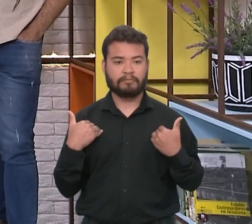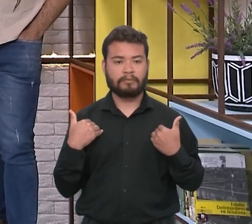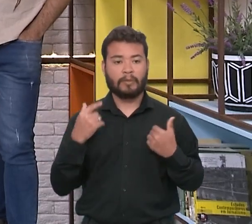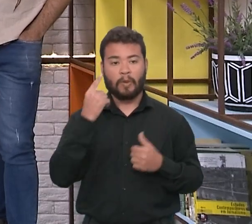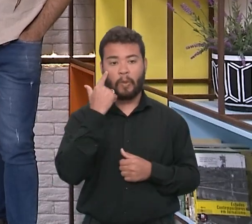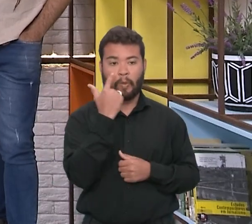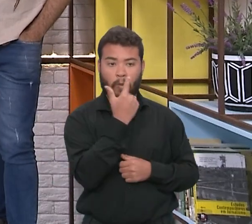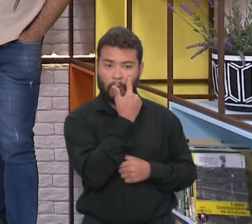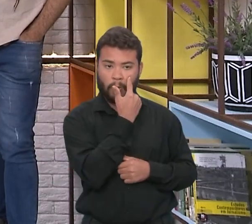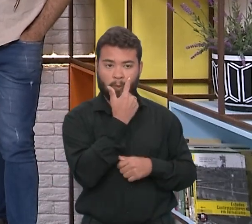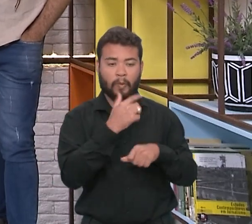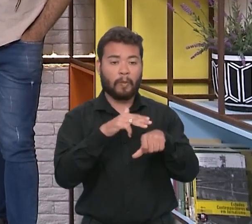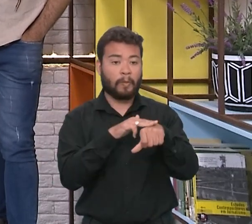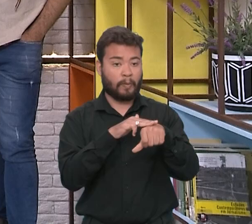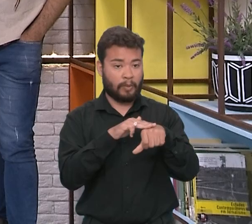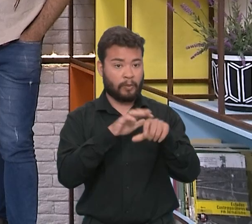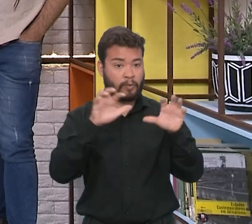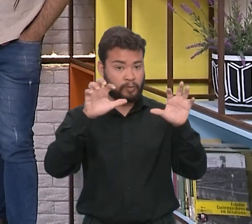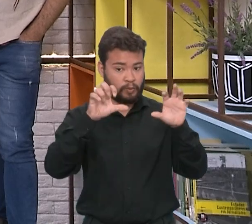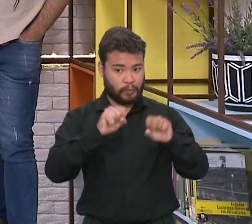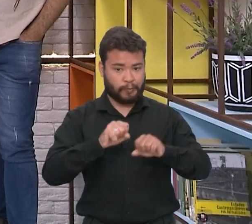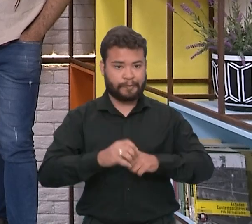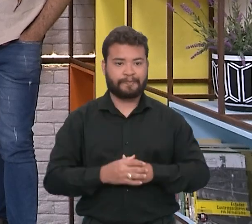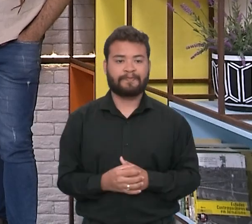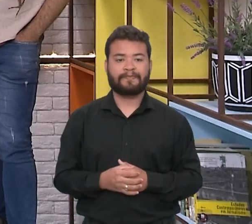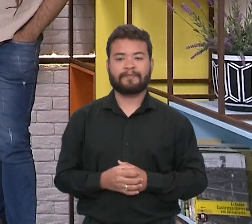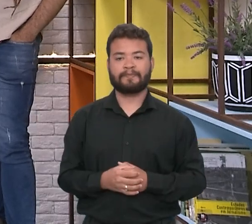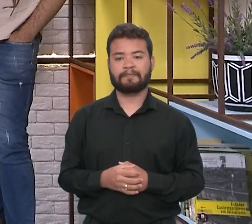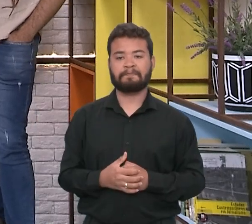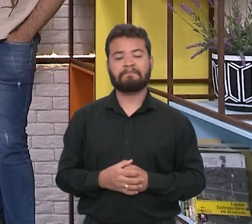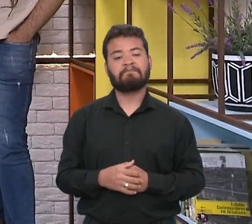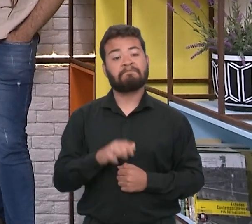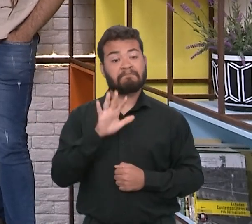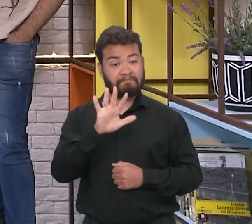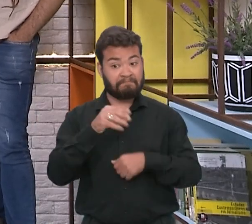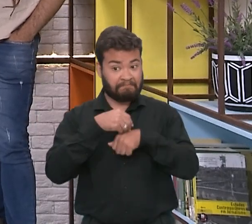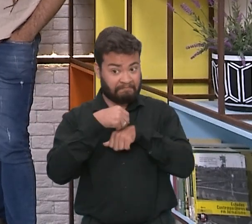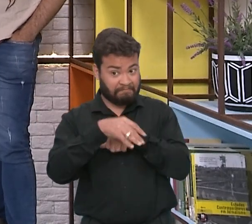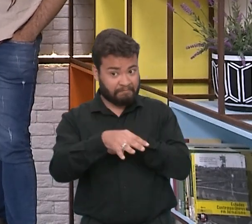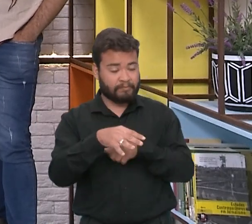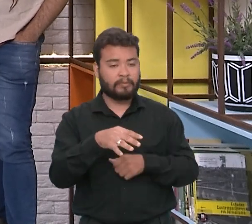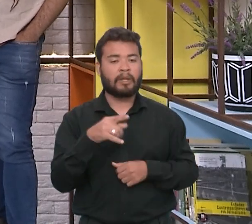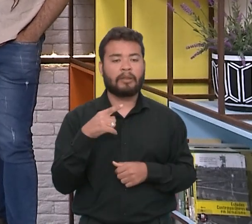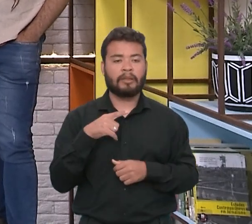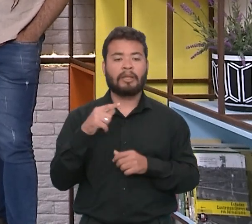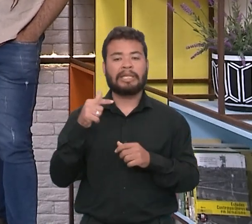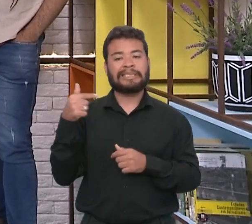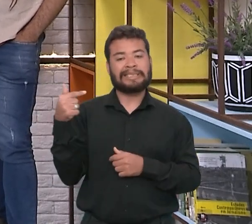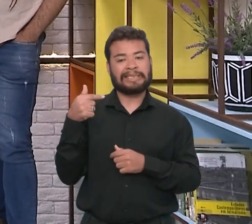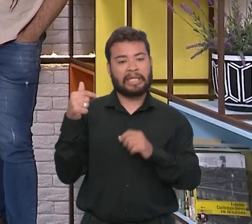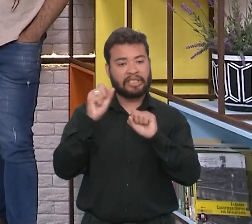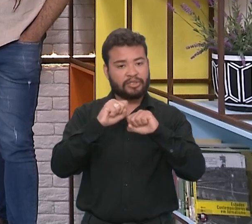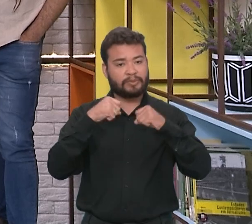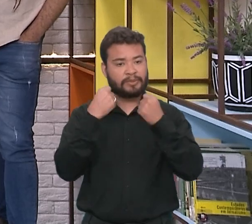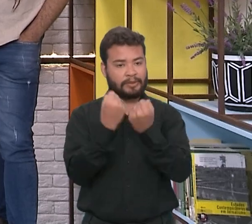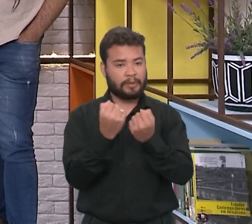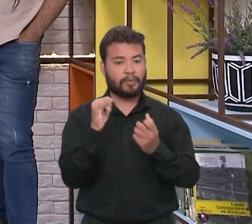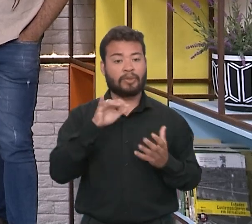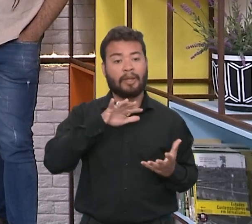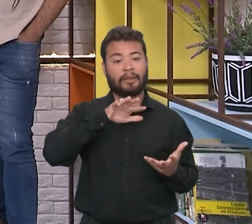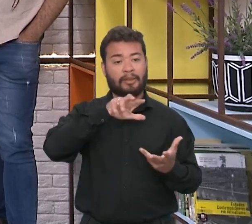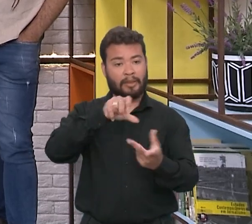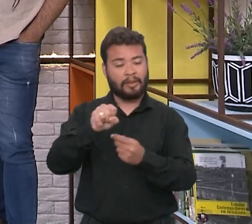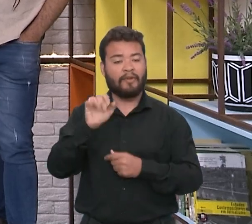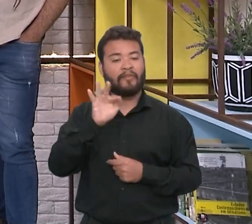meus olhos são castanhos escuros. Mas vamos ao que interessa. Vamos lá. O 7º Simpósio Internacional da Faculdade de